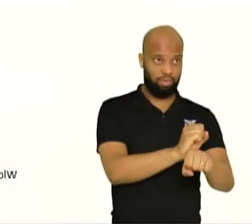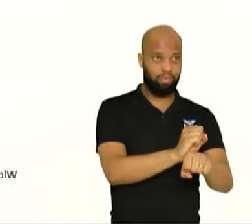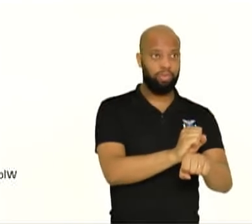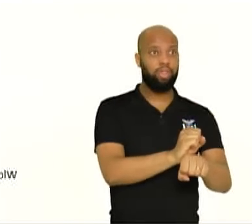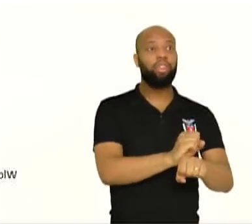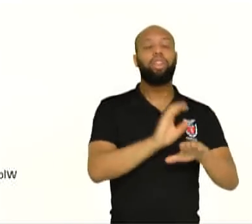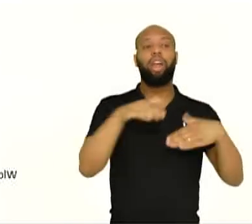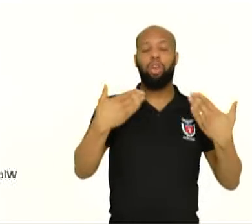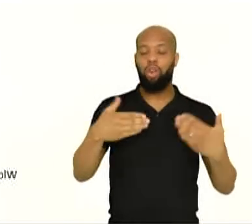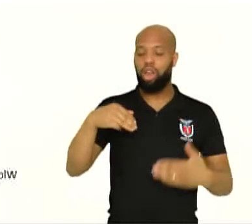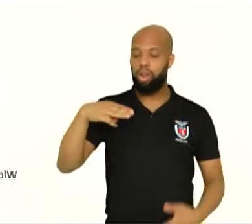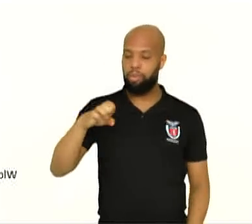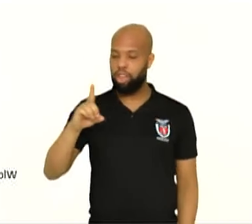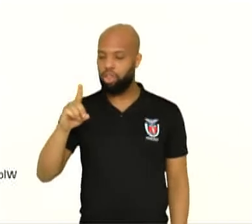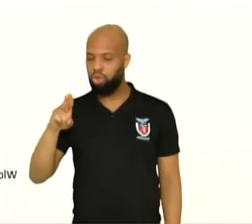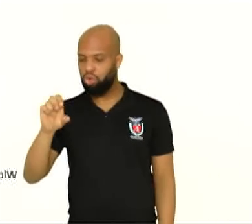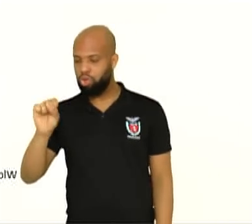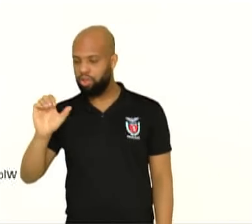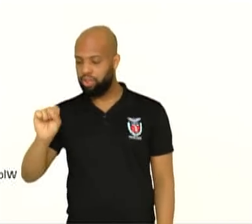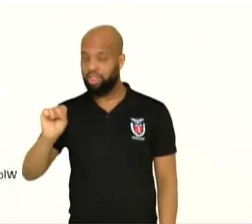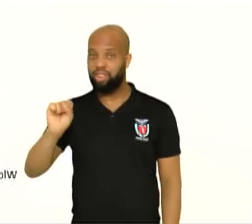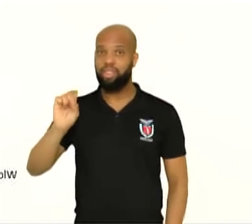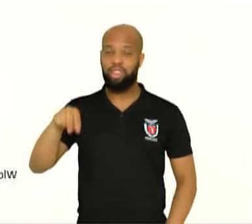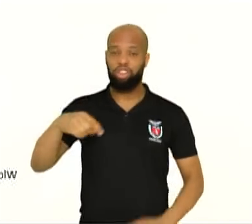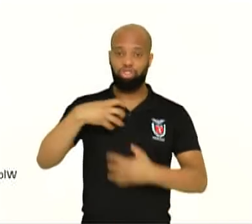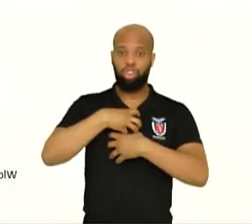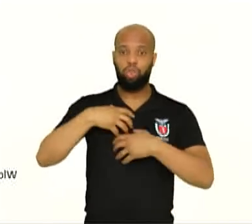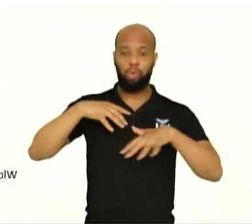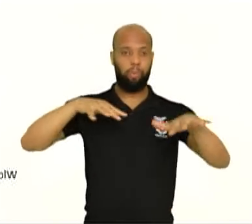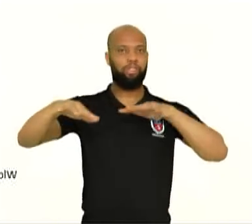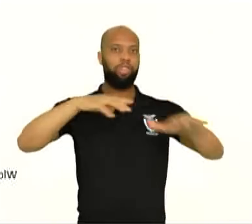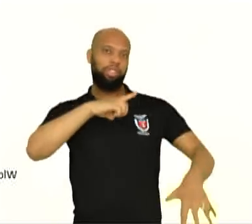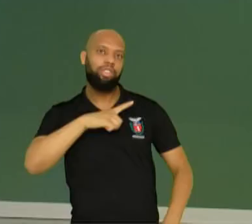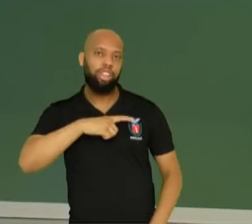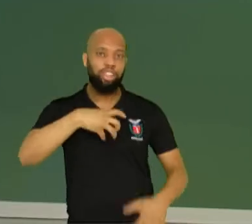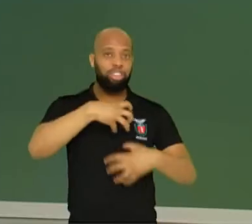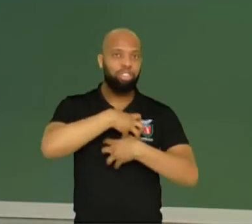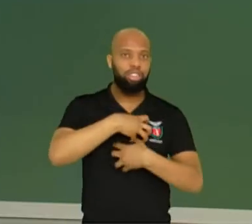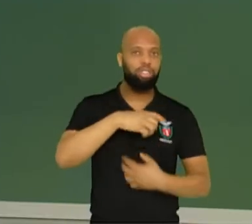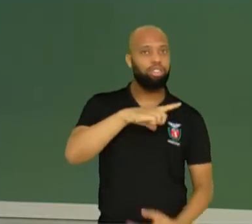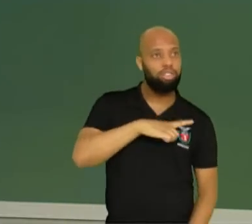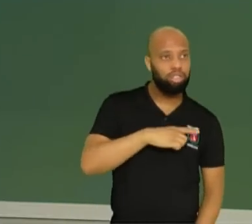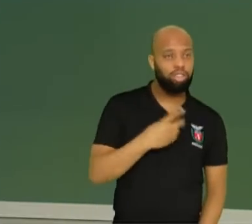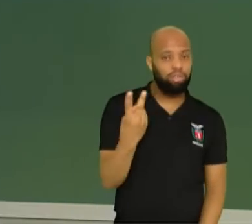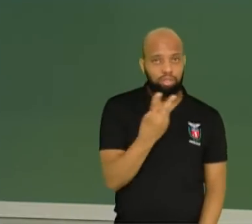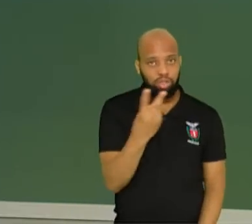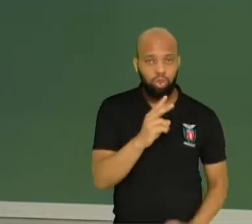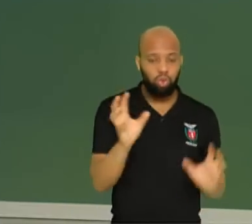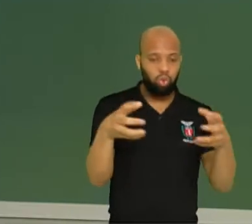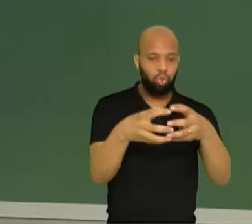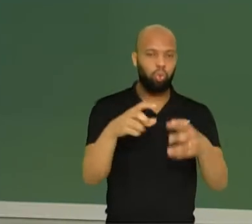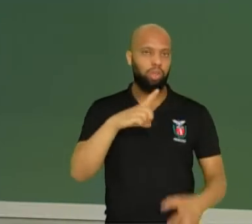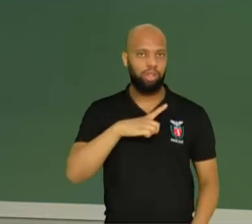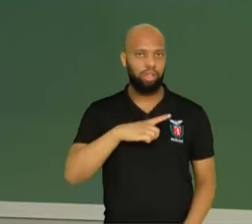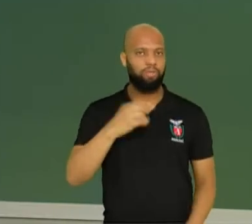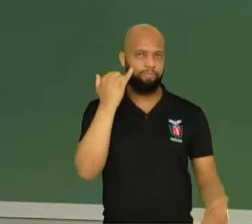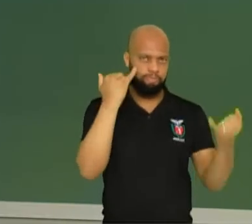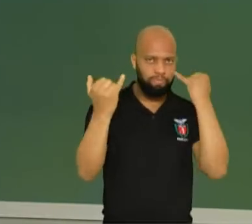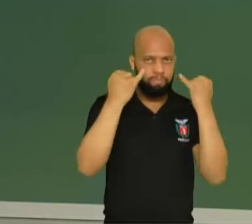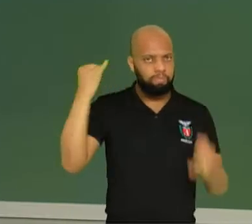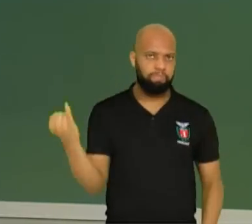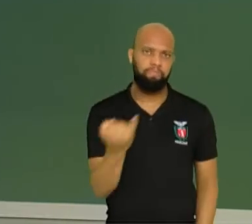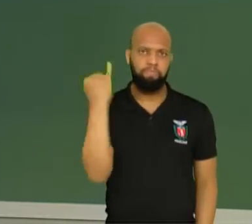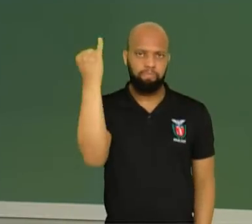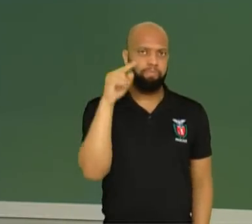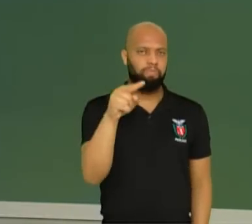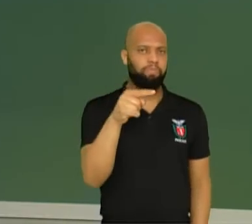medusas são formas móveis. Então, são os dois tipos de forma que os animais desse grupo apresentam. É uma informação muito